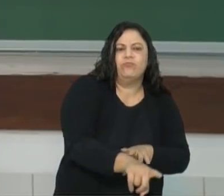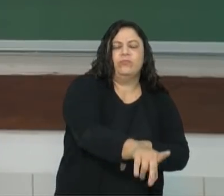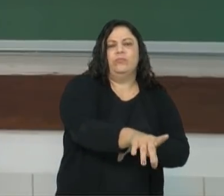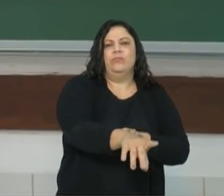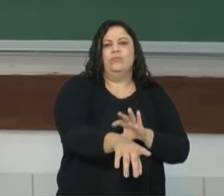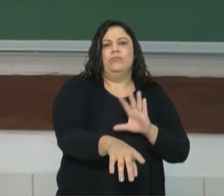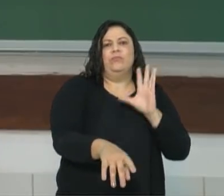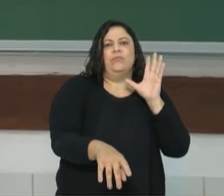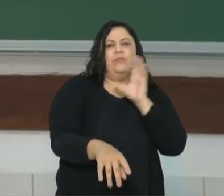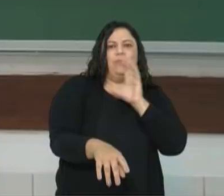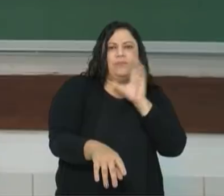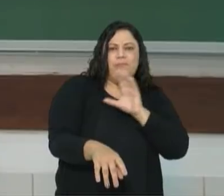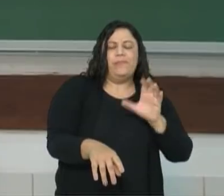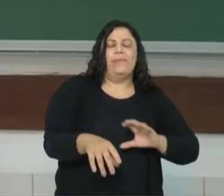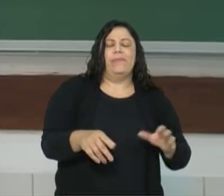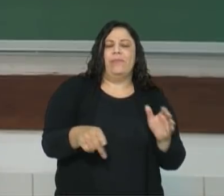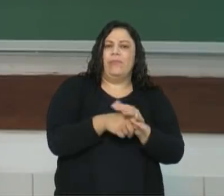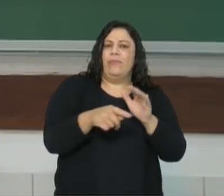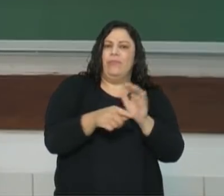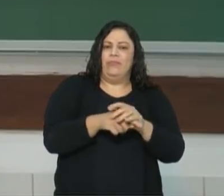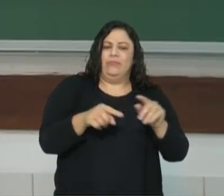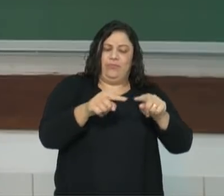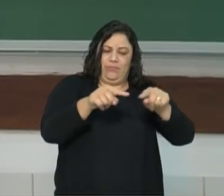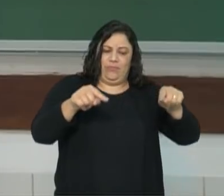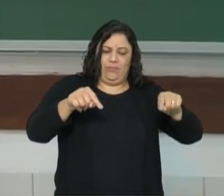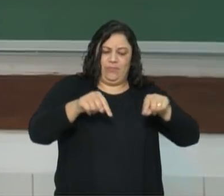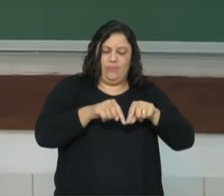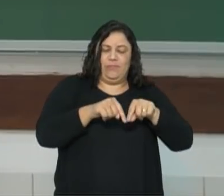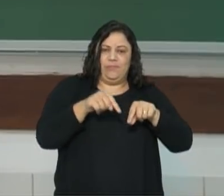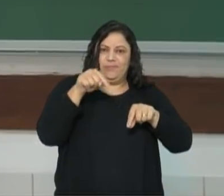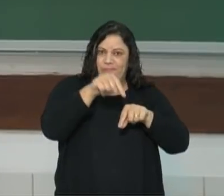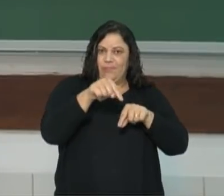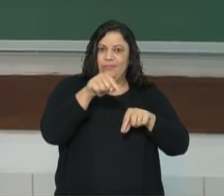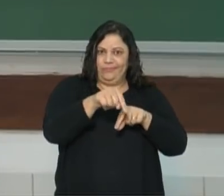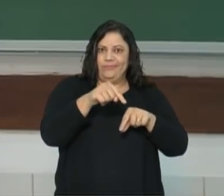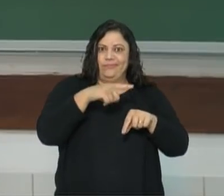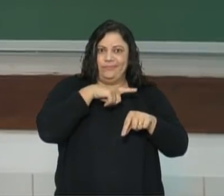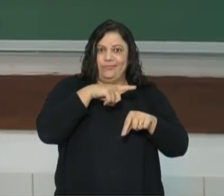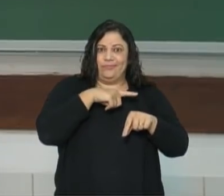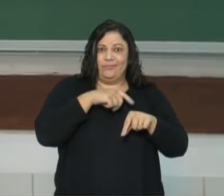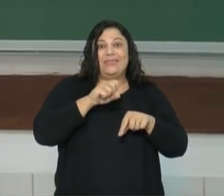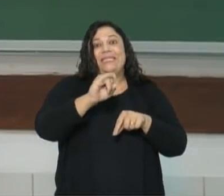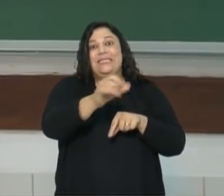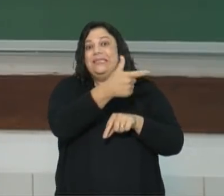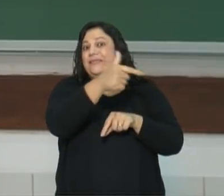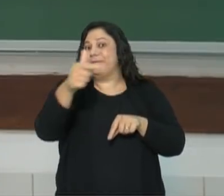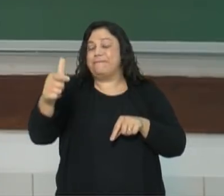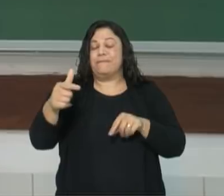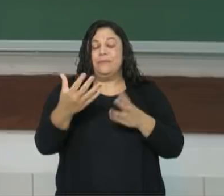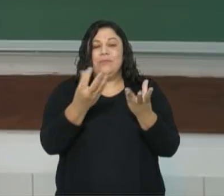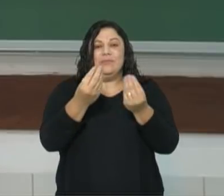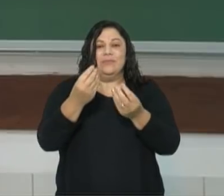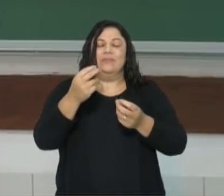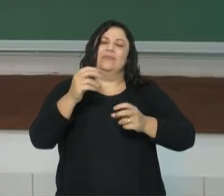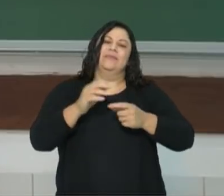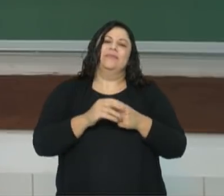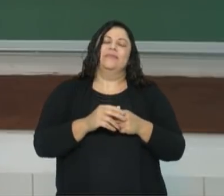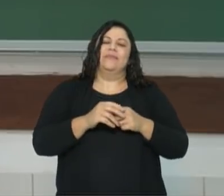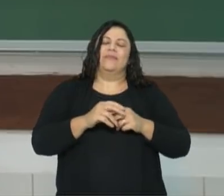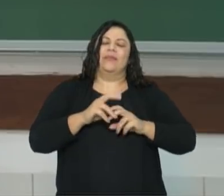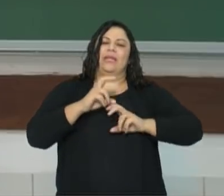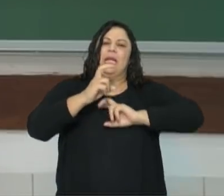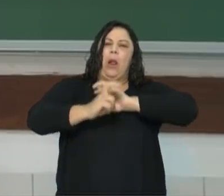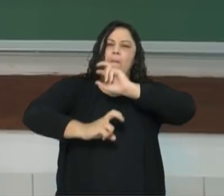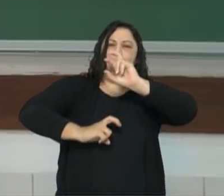para reservatórios de usinas? Ou seja, se não tivéssemos tantas hidrelétricas nos rios afetados, ele não conseguiria